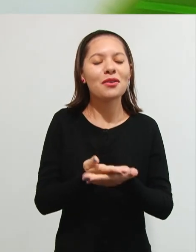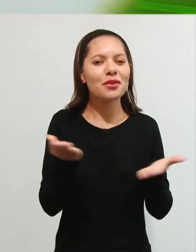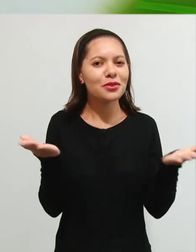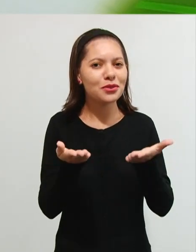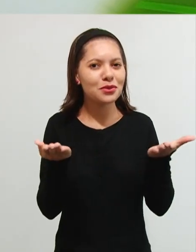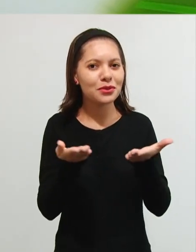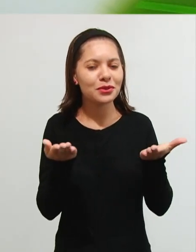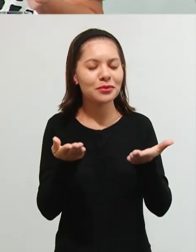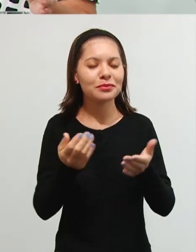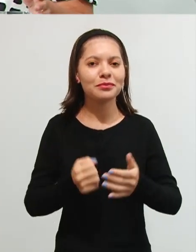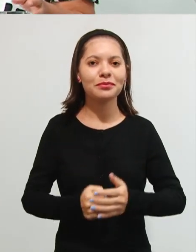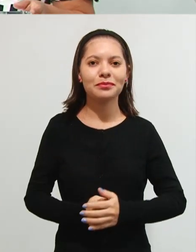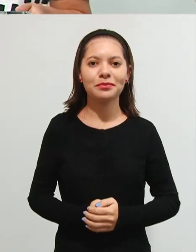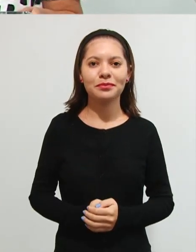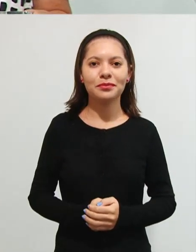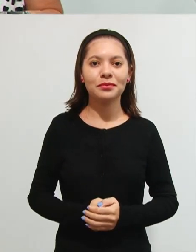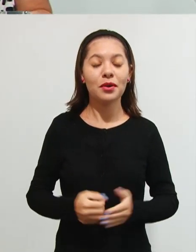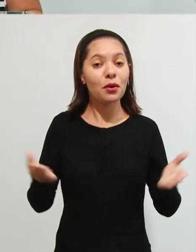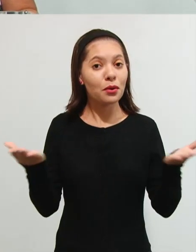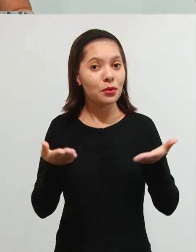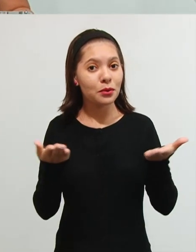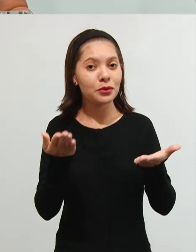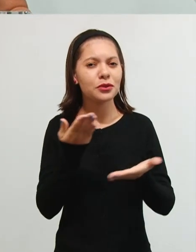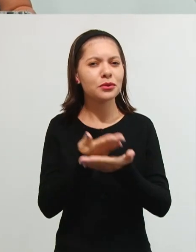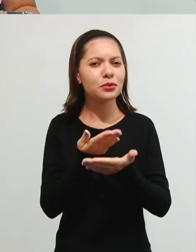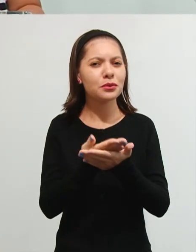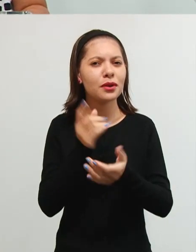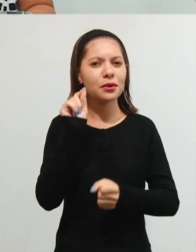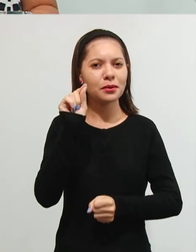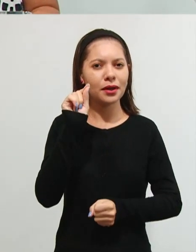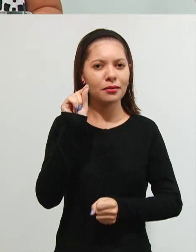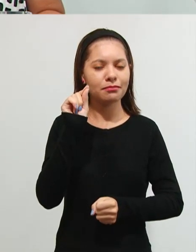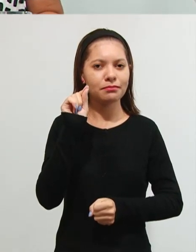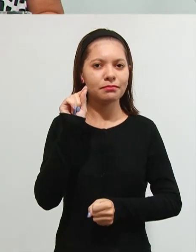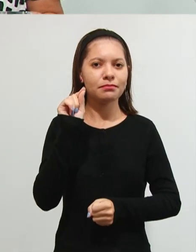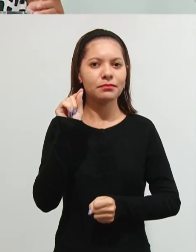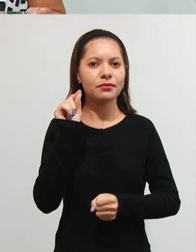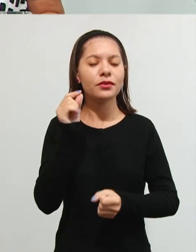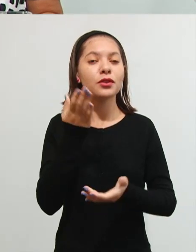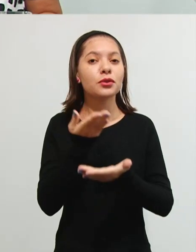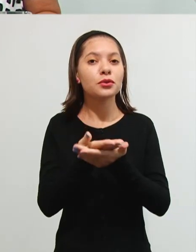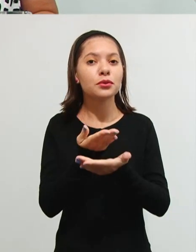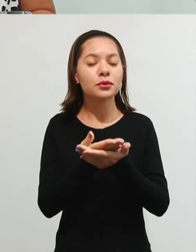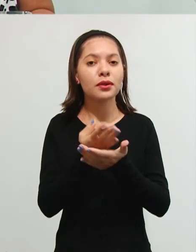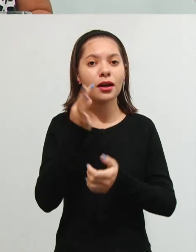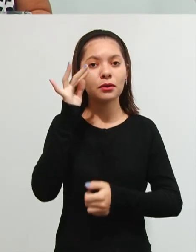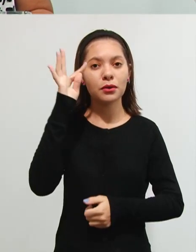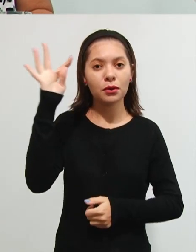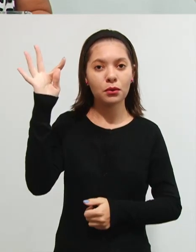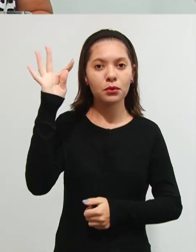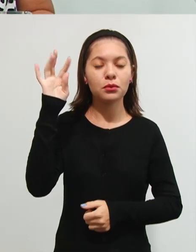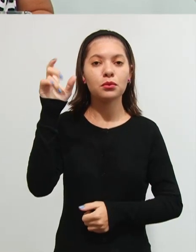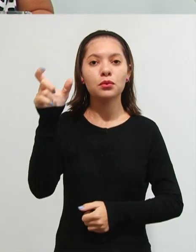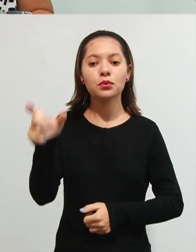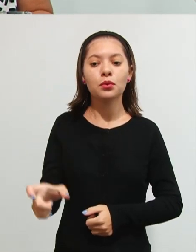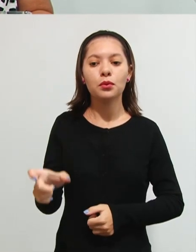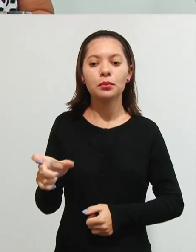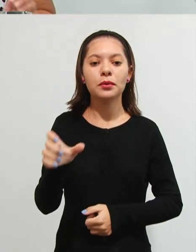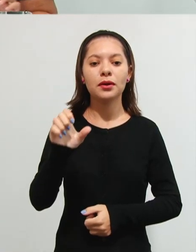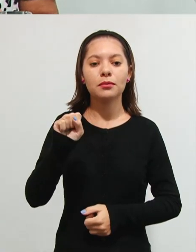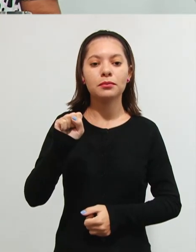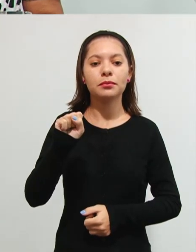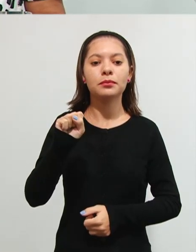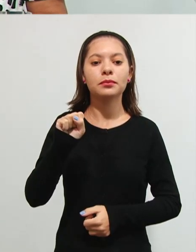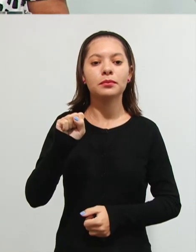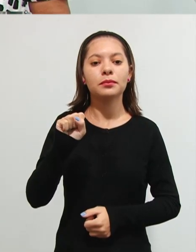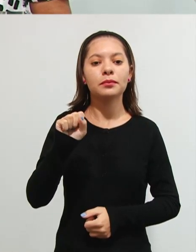hoje. A nossa aula de hoje está baseada no teórico do comportamento Frederick Skinner.